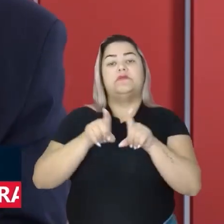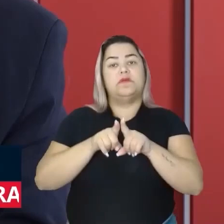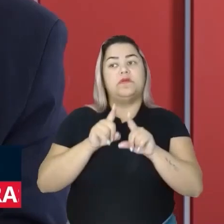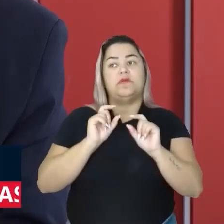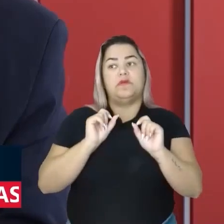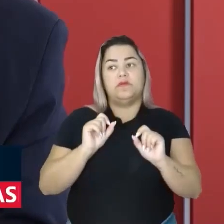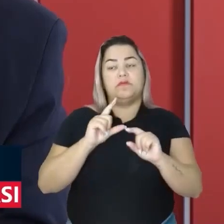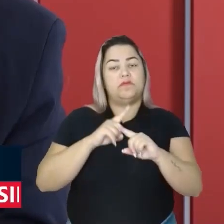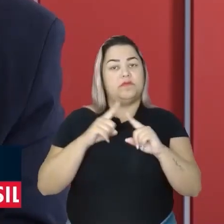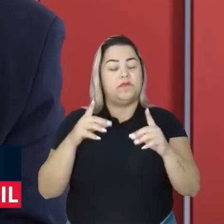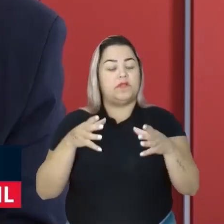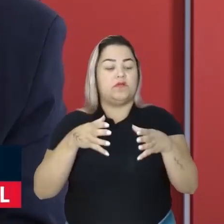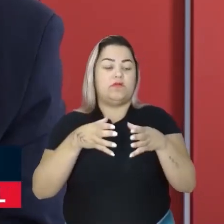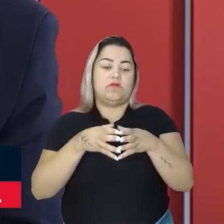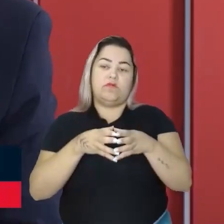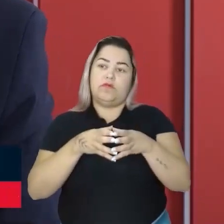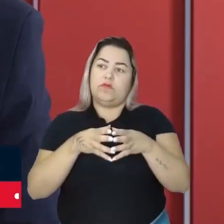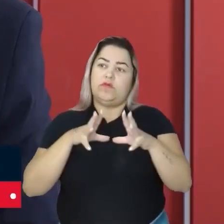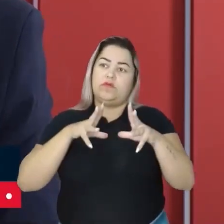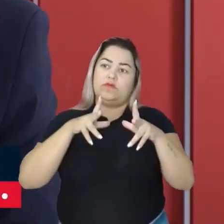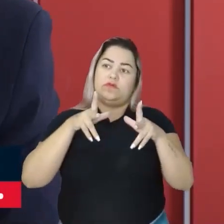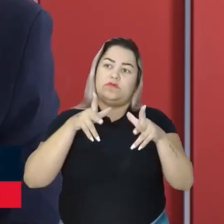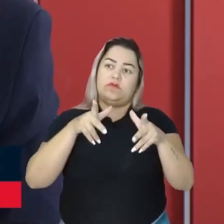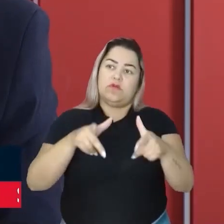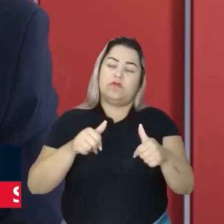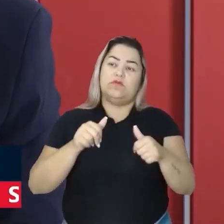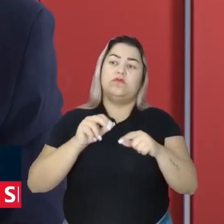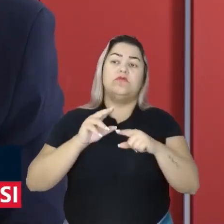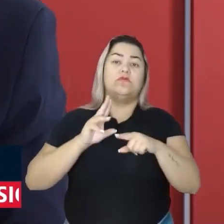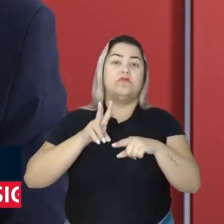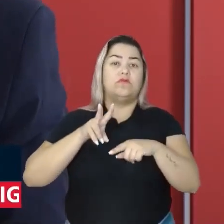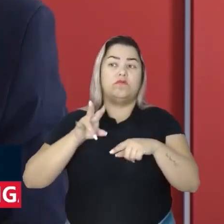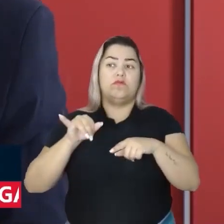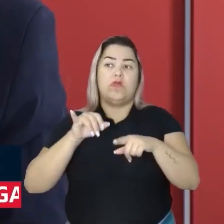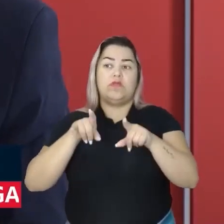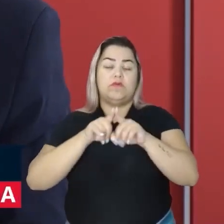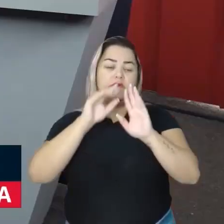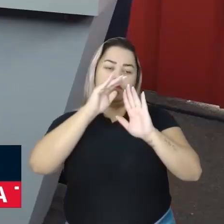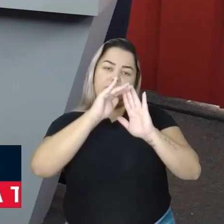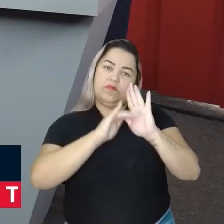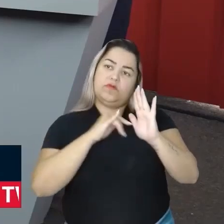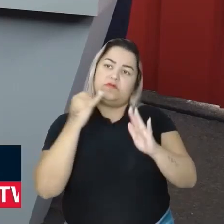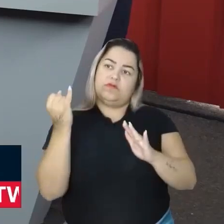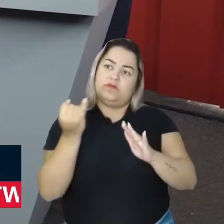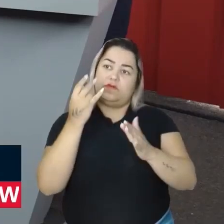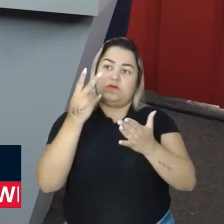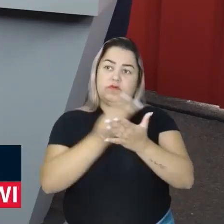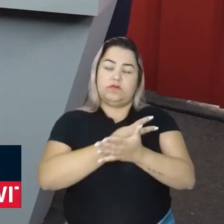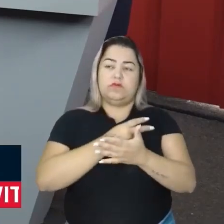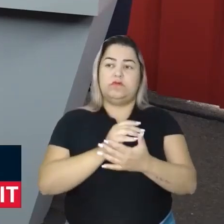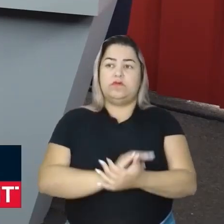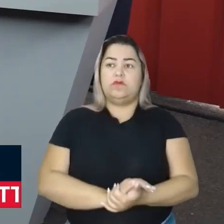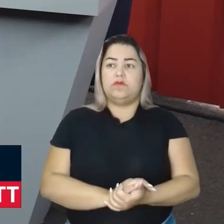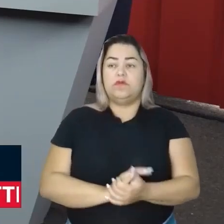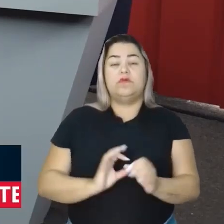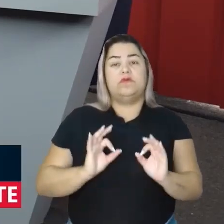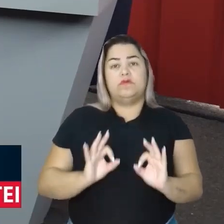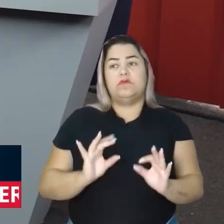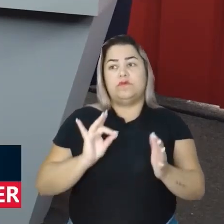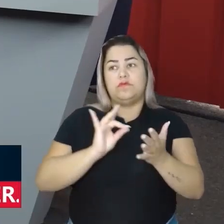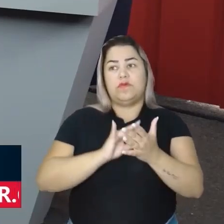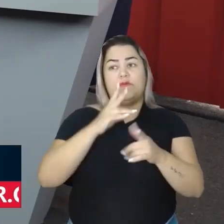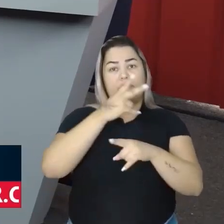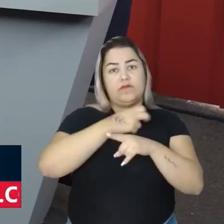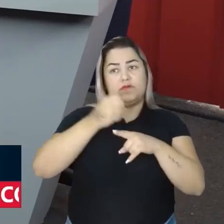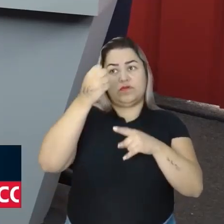cadeia, uma rede toda, né, de abastecimento alimentar que passa, e esse programa é fundamental nesse momento. Com certeza. E mais uma